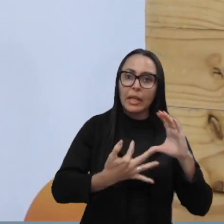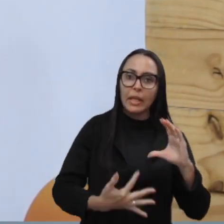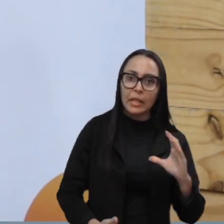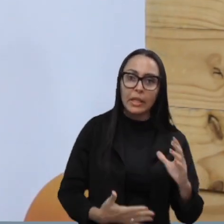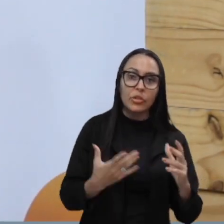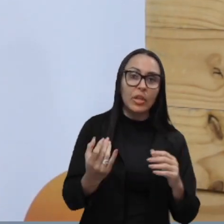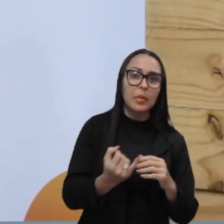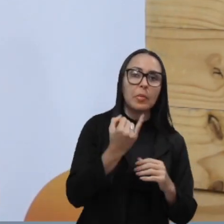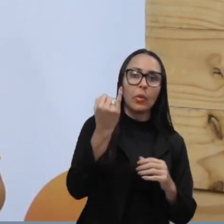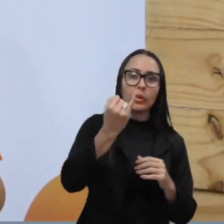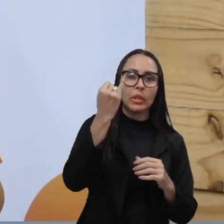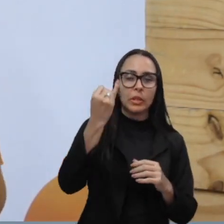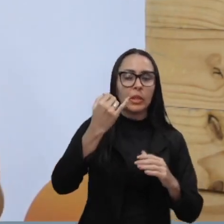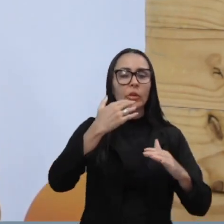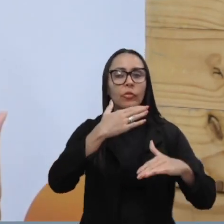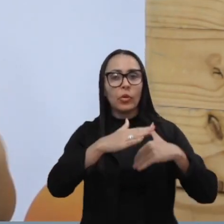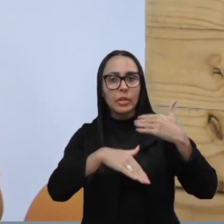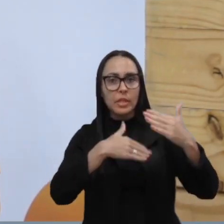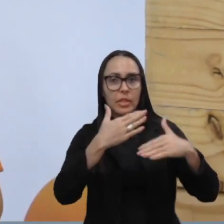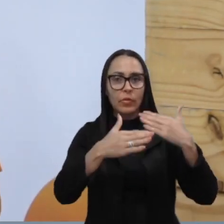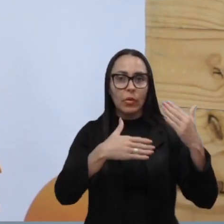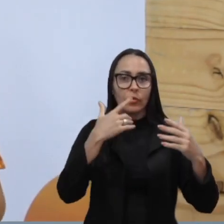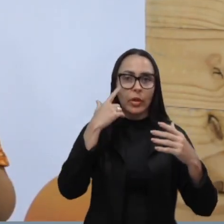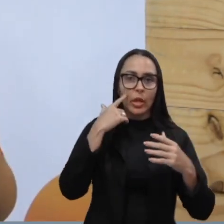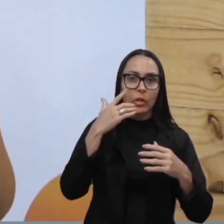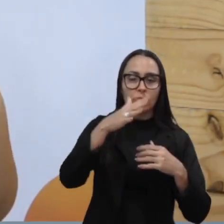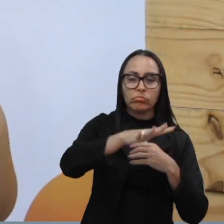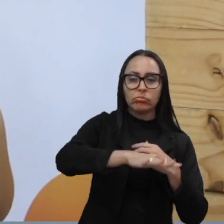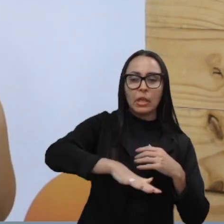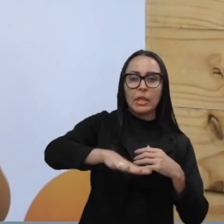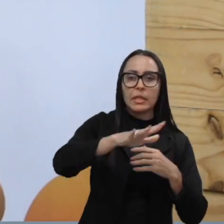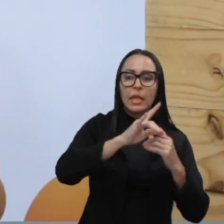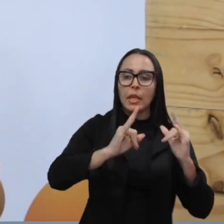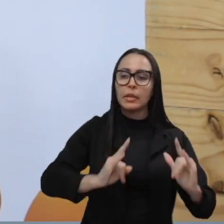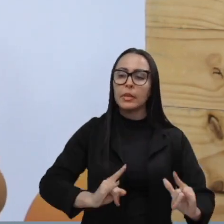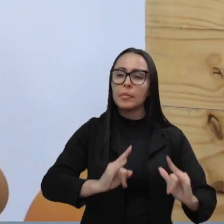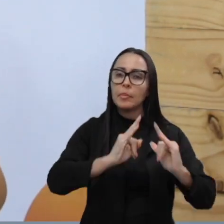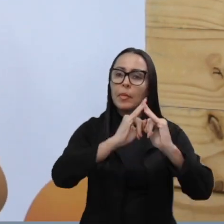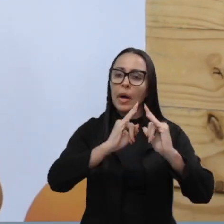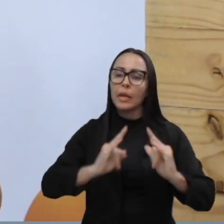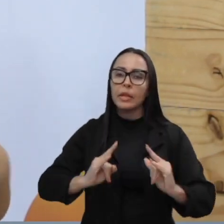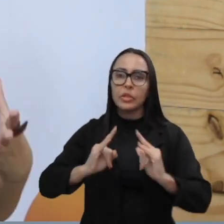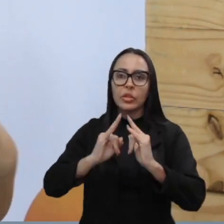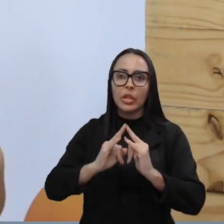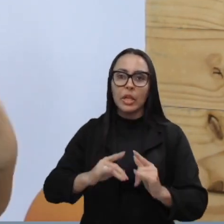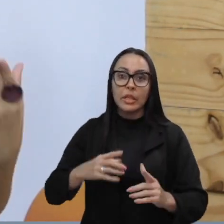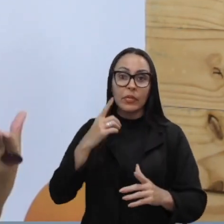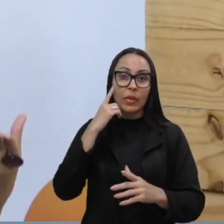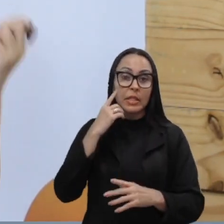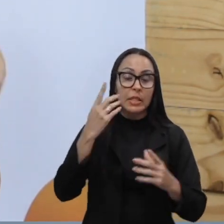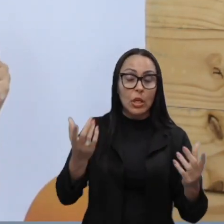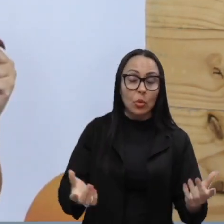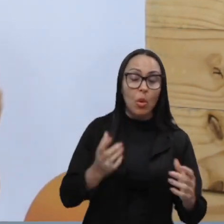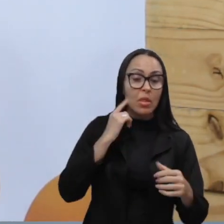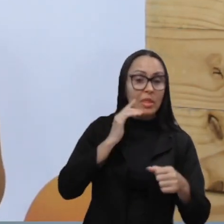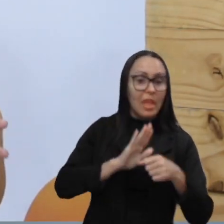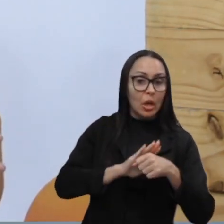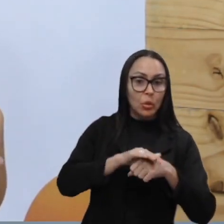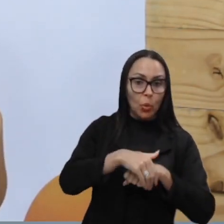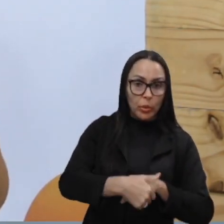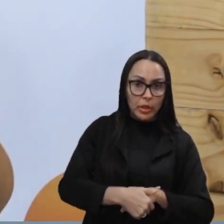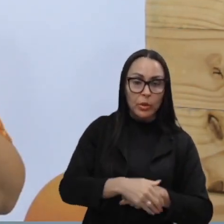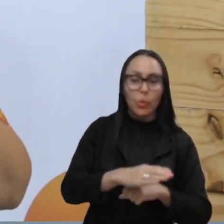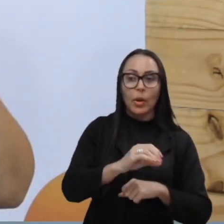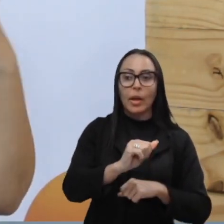foi se desenvolver na cena noturna de Paris. Então, o Art Nouveau ele fazia parte dos cabarés da noite parisiense.